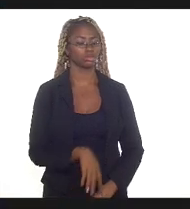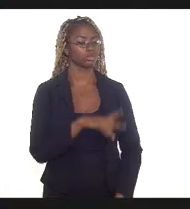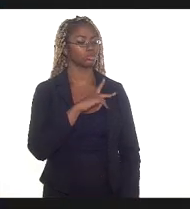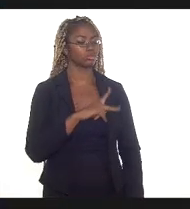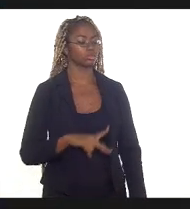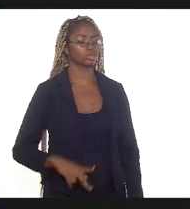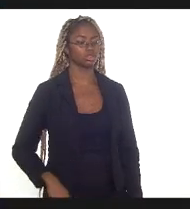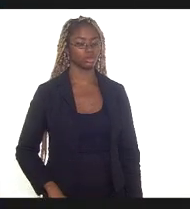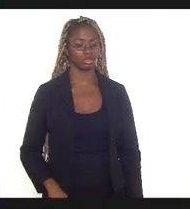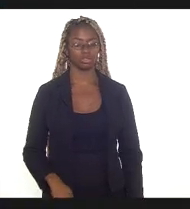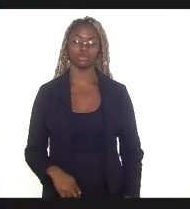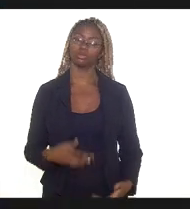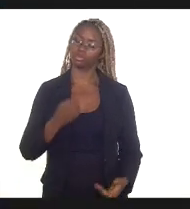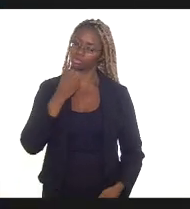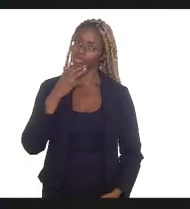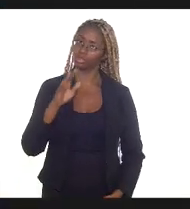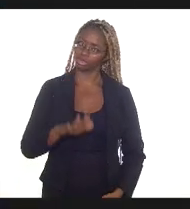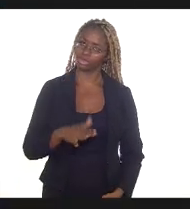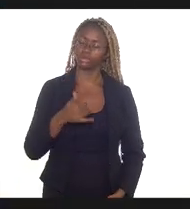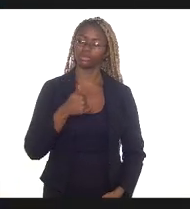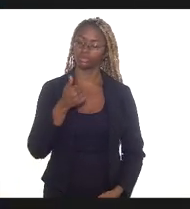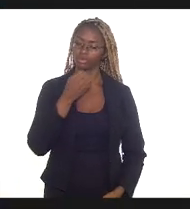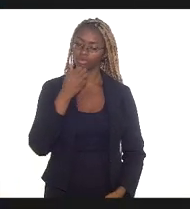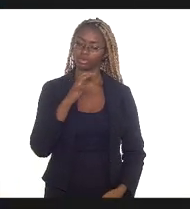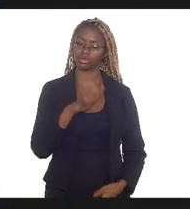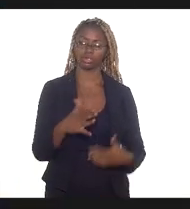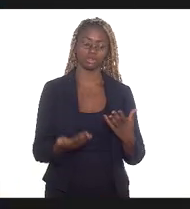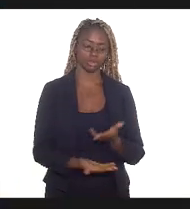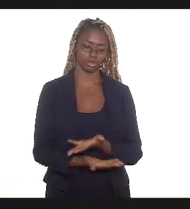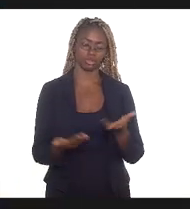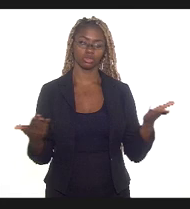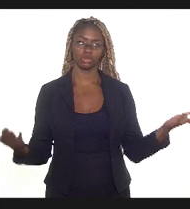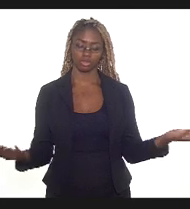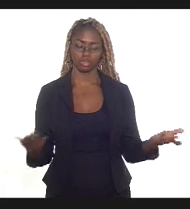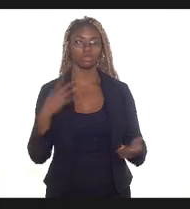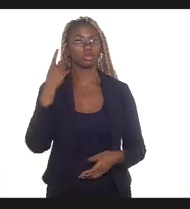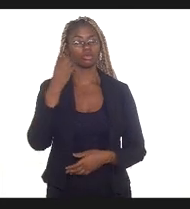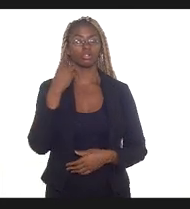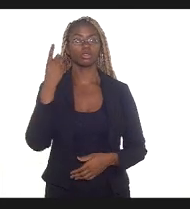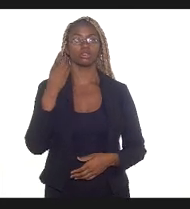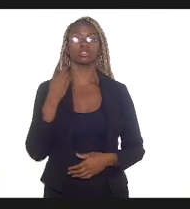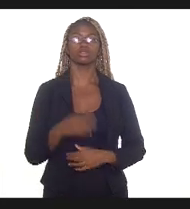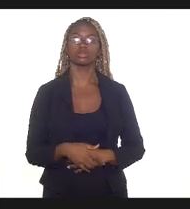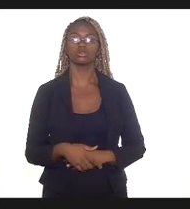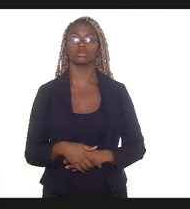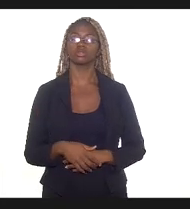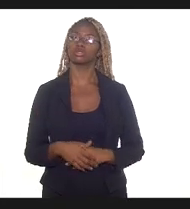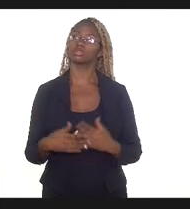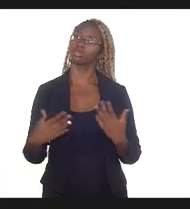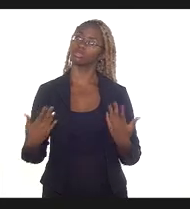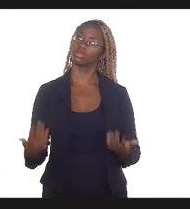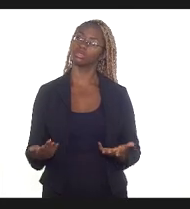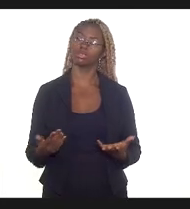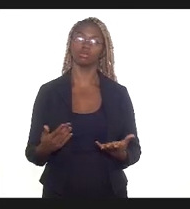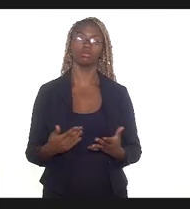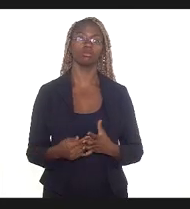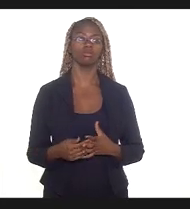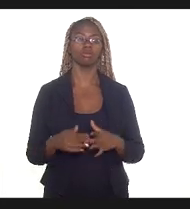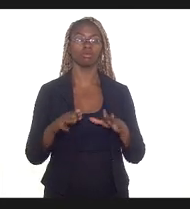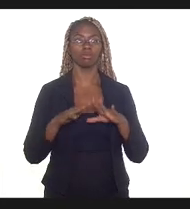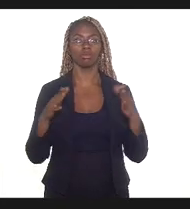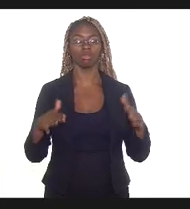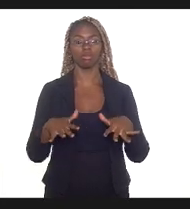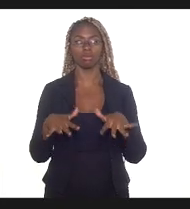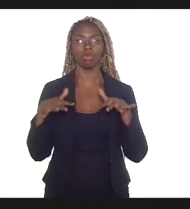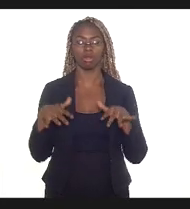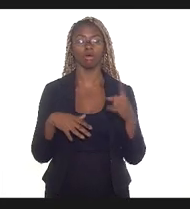parecer. Primeiro, boa tarde, senhor presidente. Boa tarde, senhoras e senhores deputados. O parecer, as emendas de plenário. Favorável às emendas de